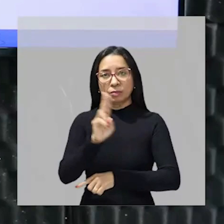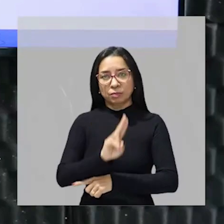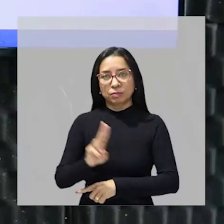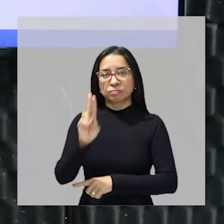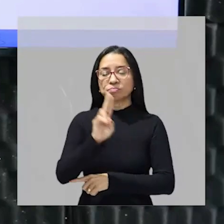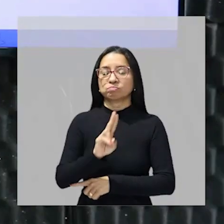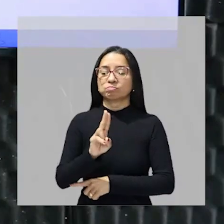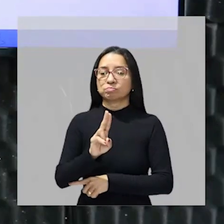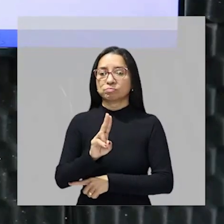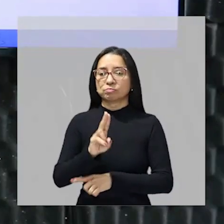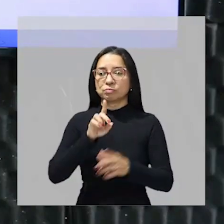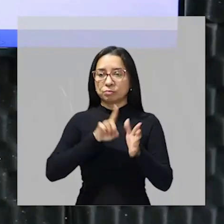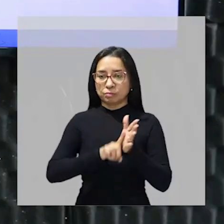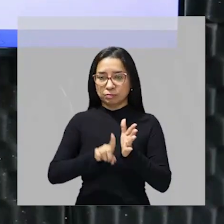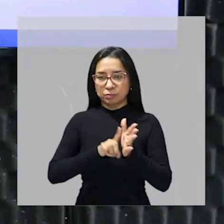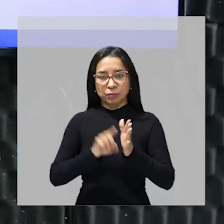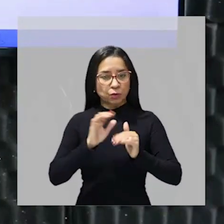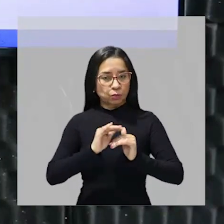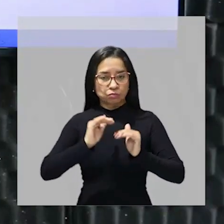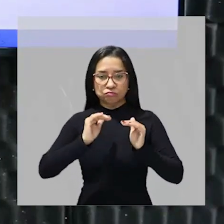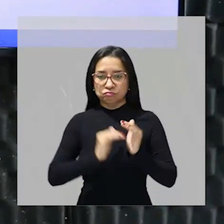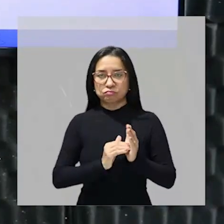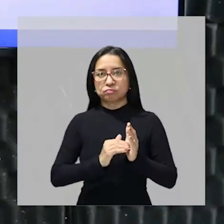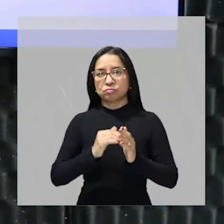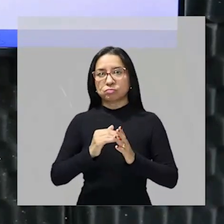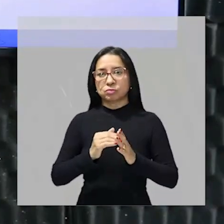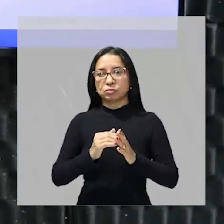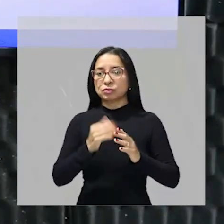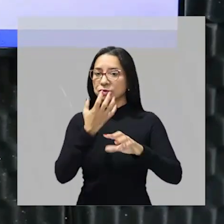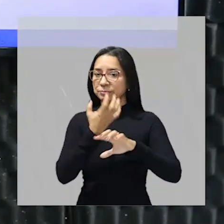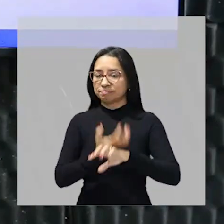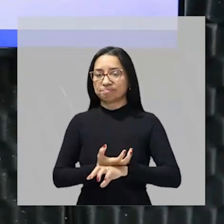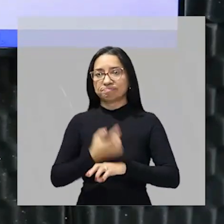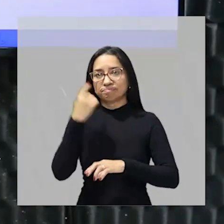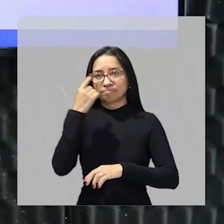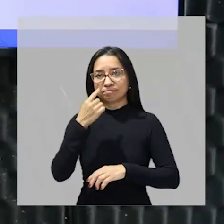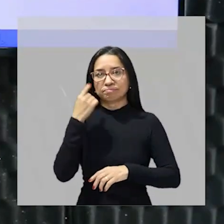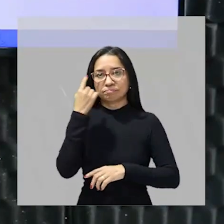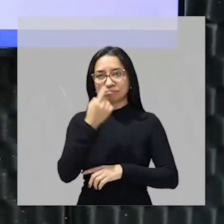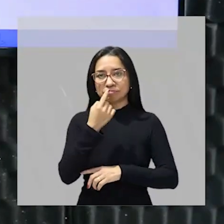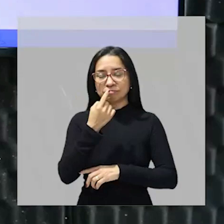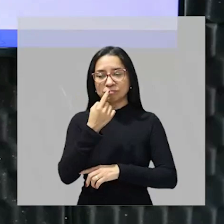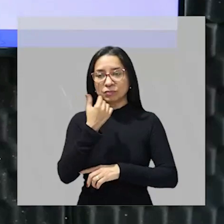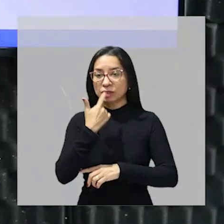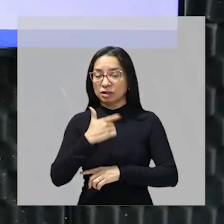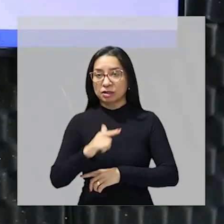as questões todas em espanhol, tá? Todas em espanhol.